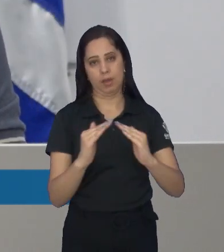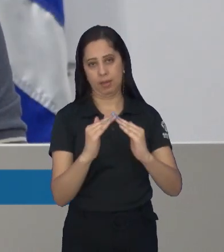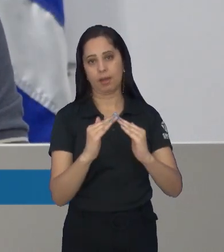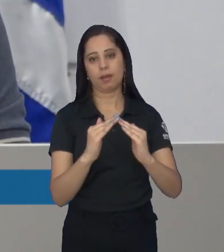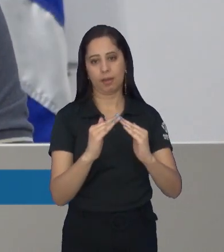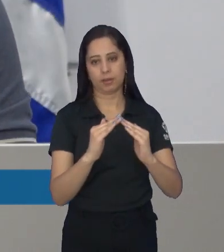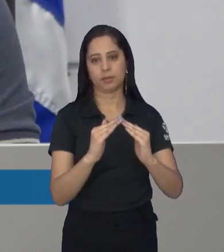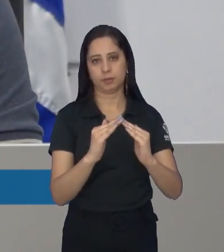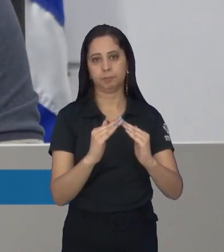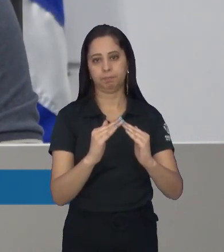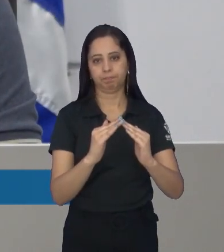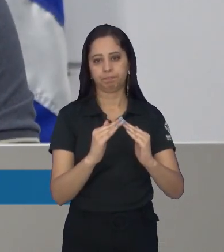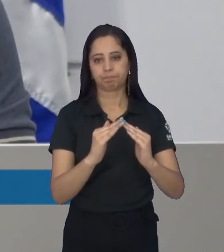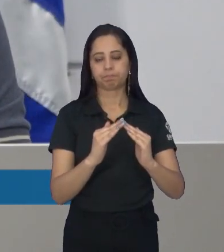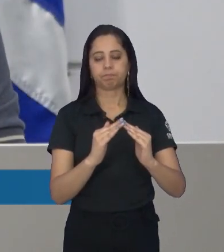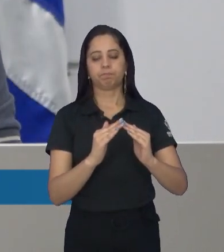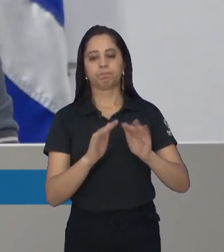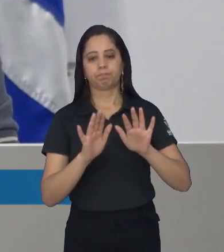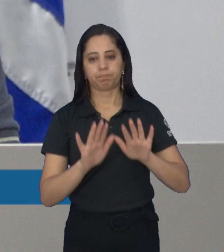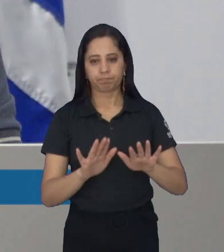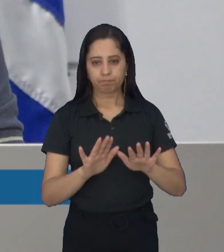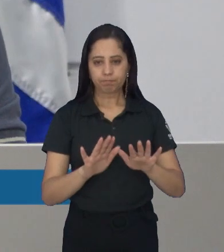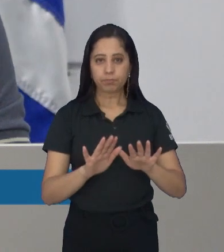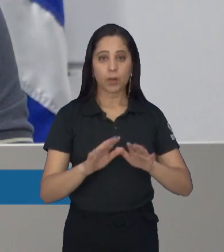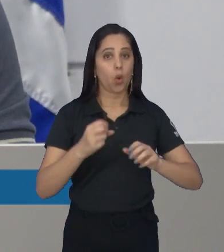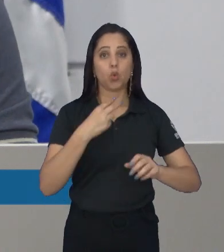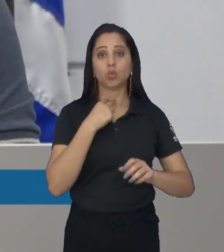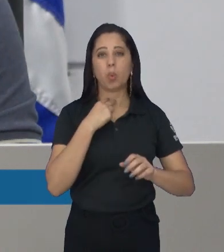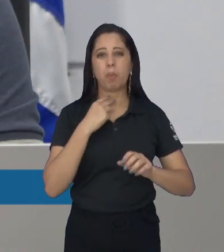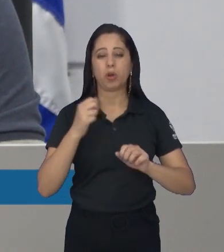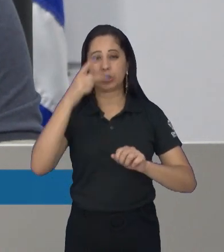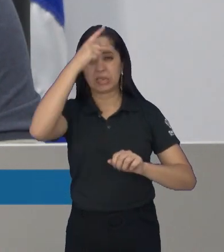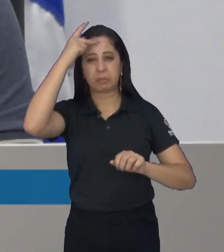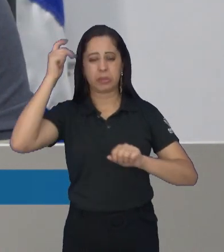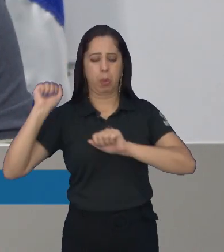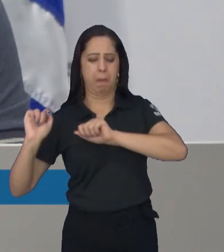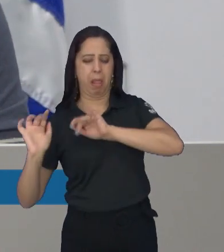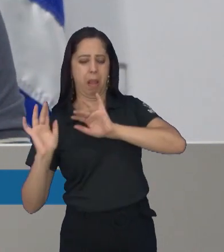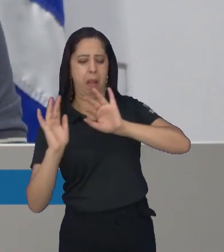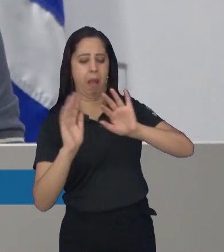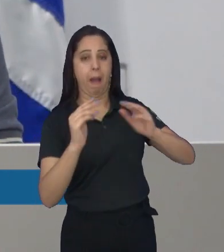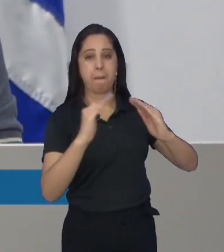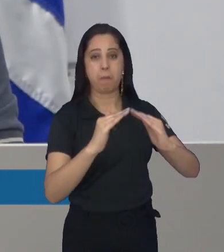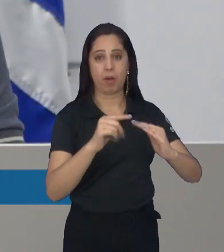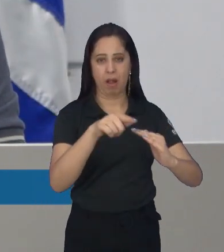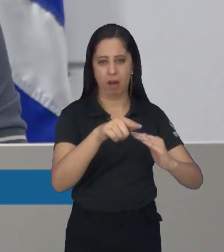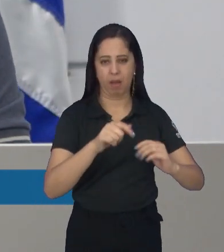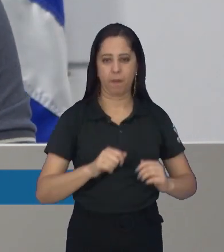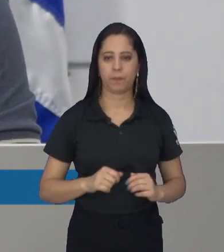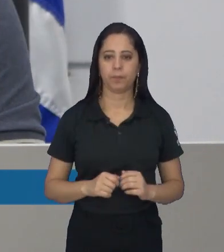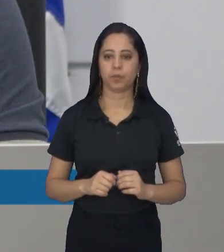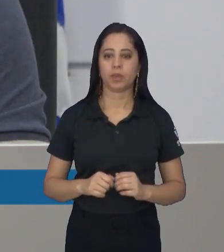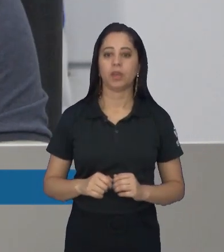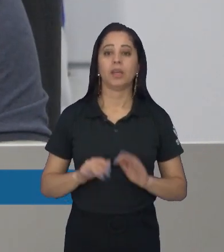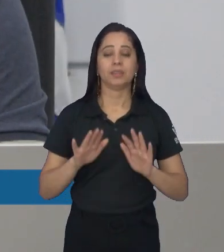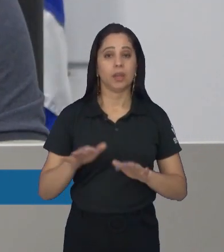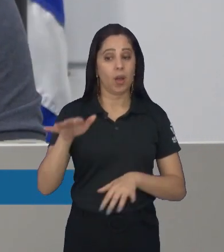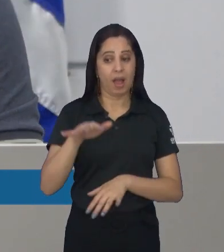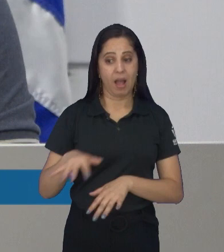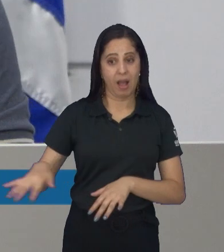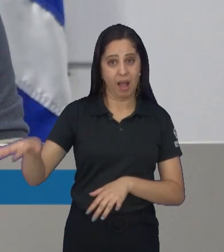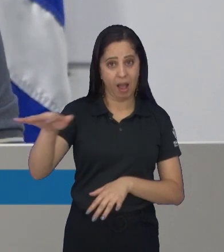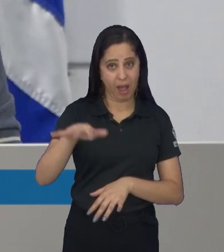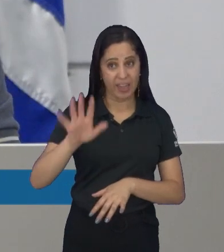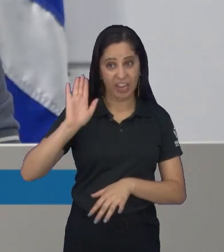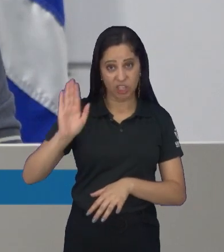você não agravar e não aumentar o número de população residente no entorno então o isolamento ficou Industrial as áreas que já tinham